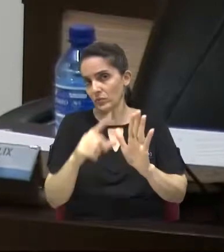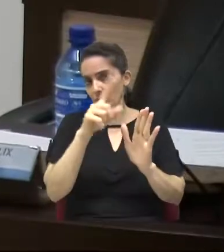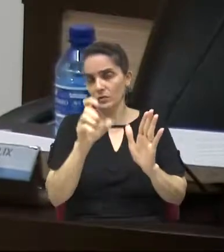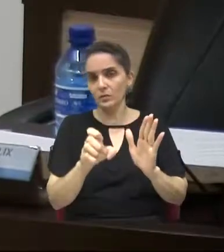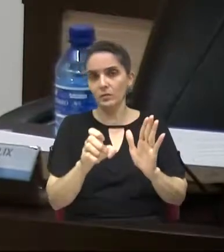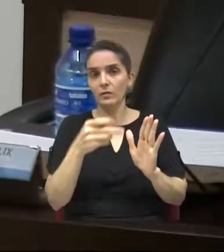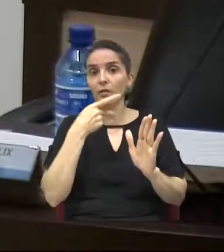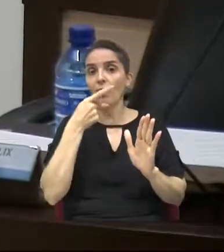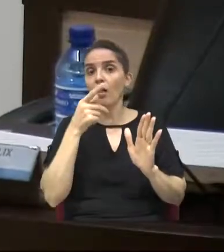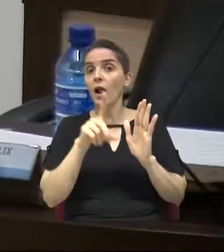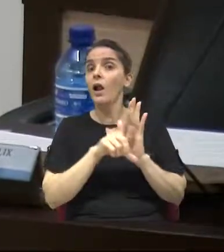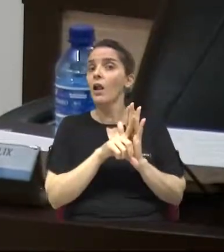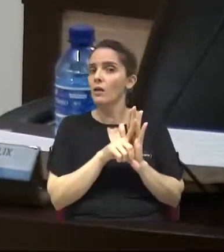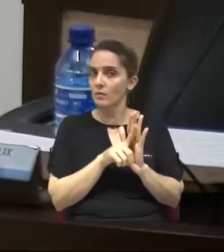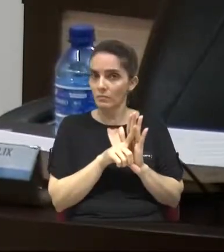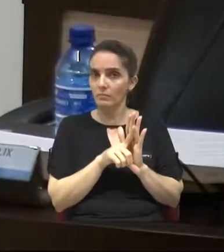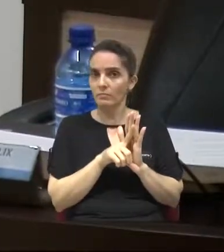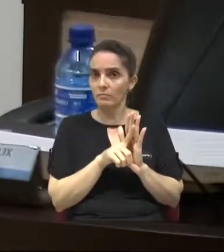a lei.